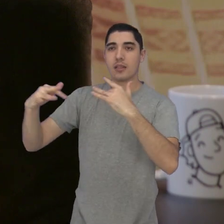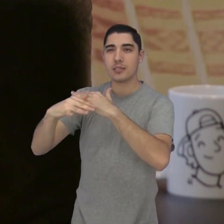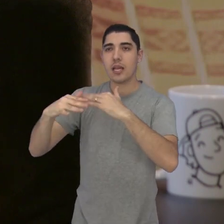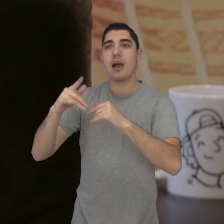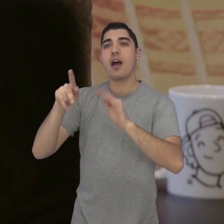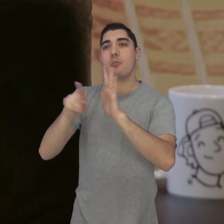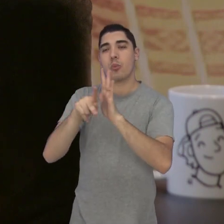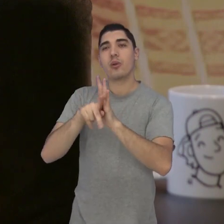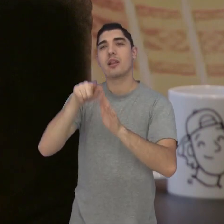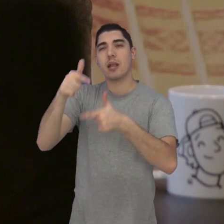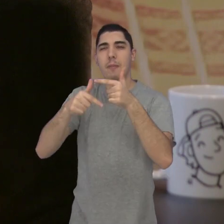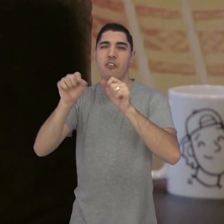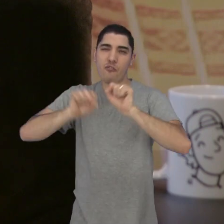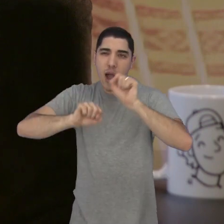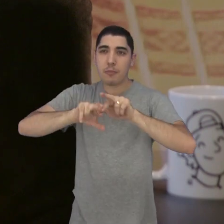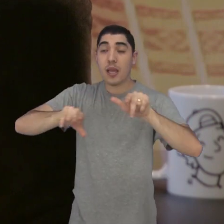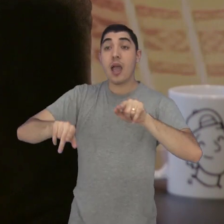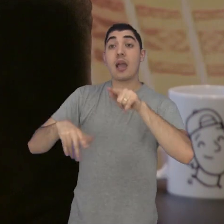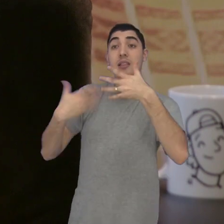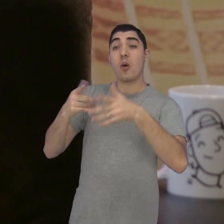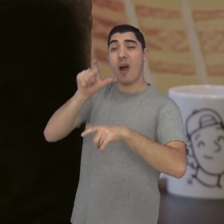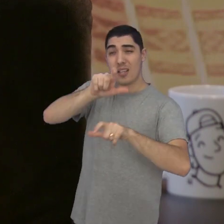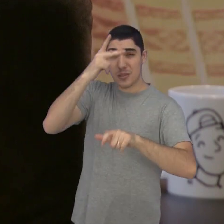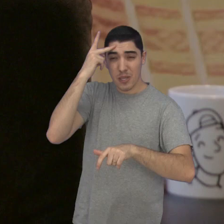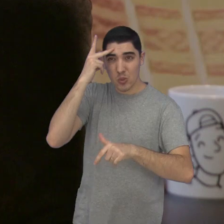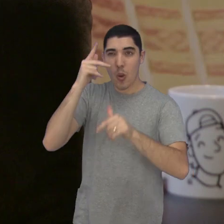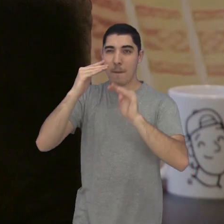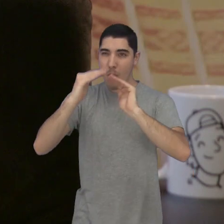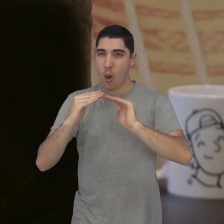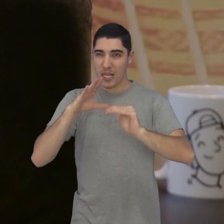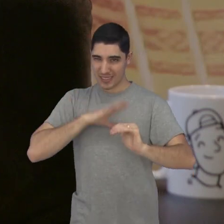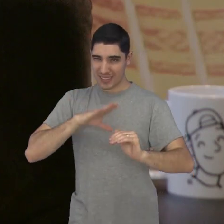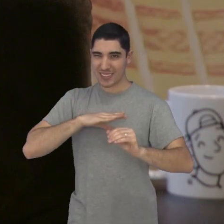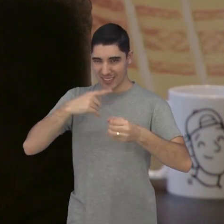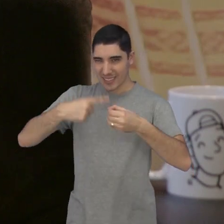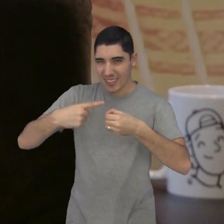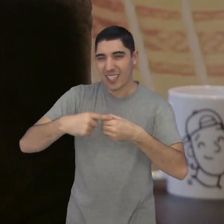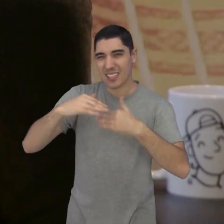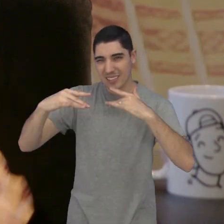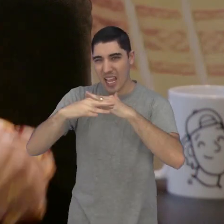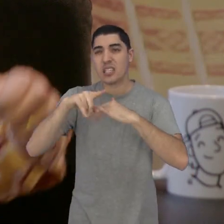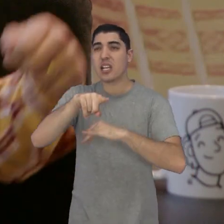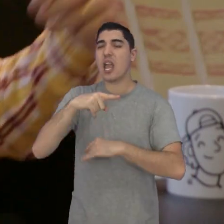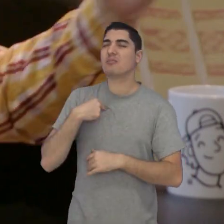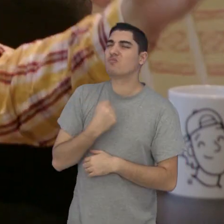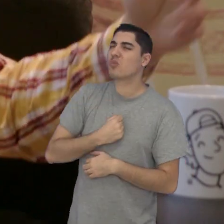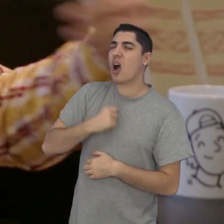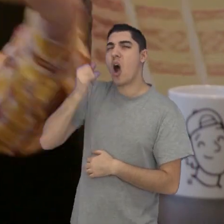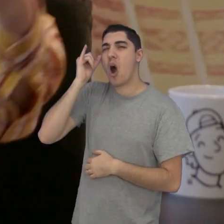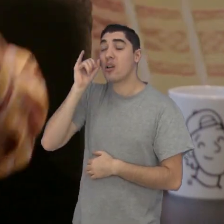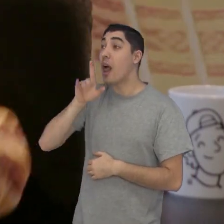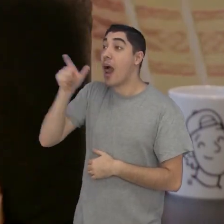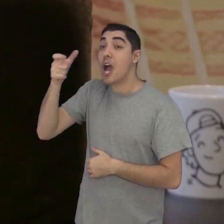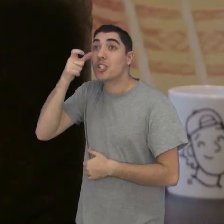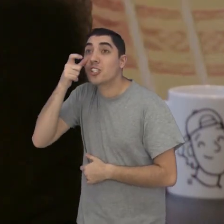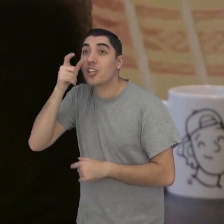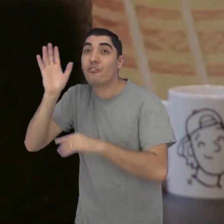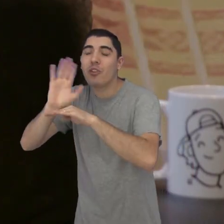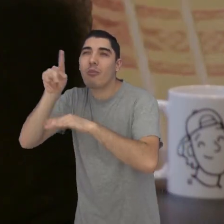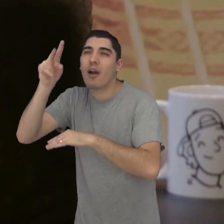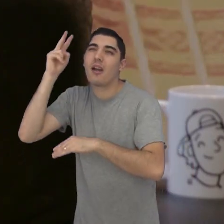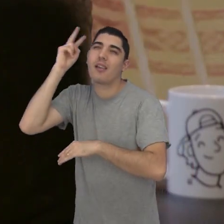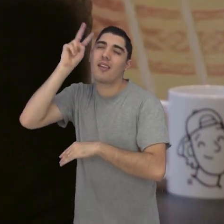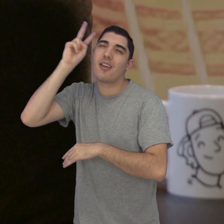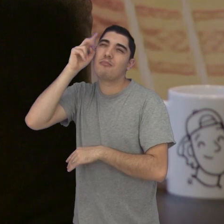a saudade das suas origens nos filmes do Mazzaropi. Nossa, queria ver a roça, o meu bichinho, então ele ia lá ver.